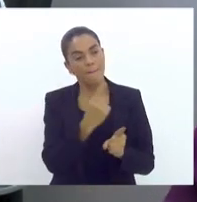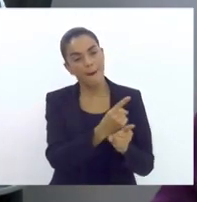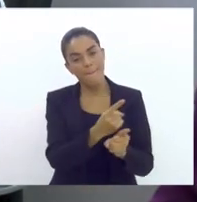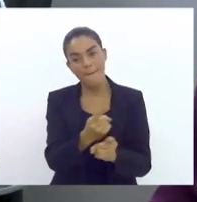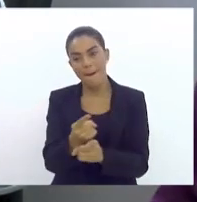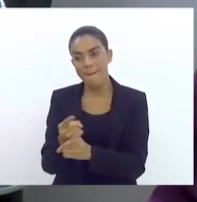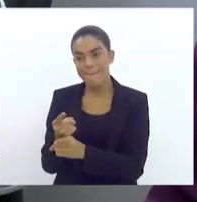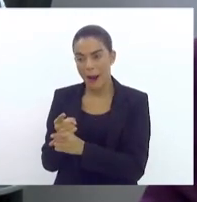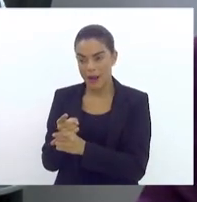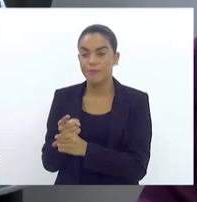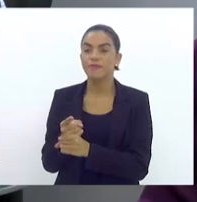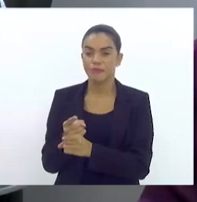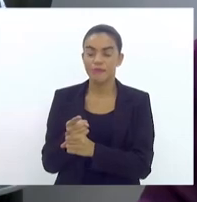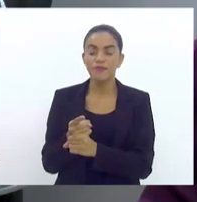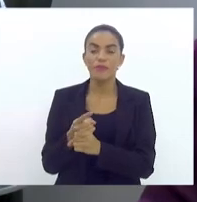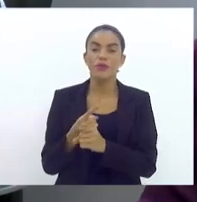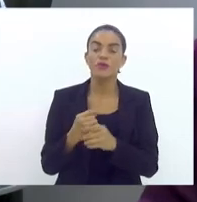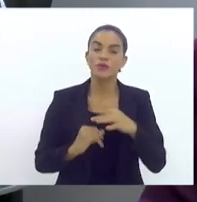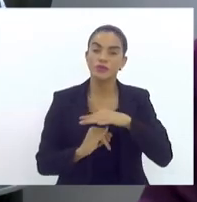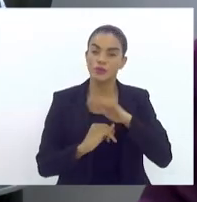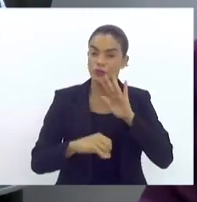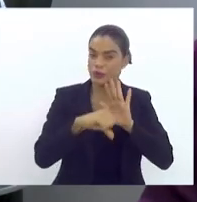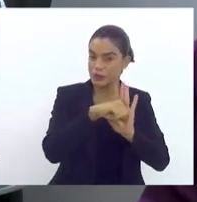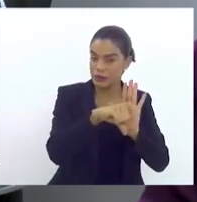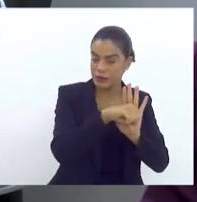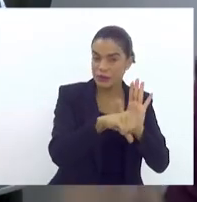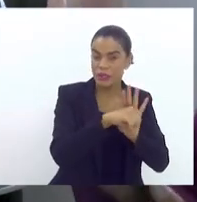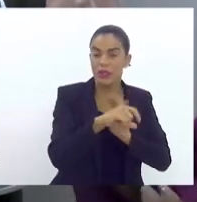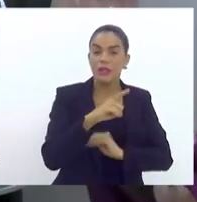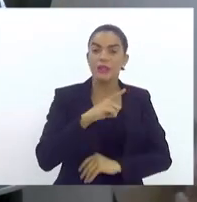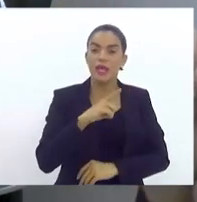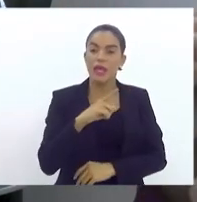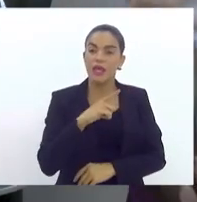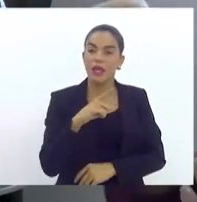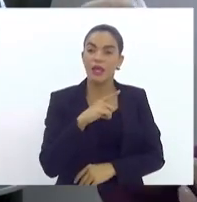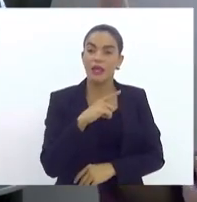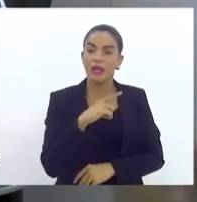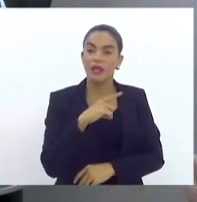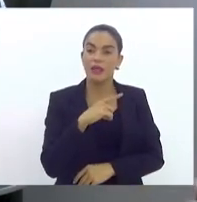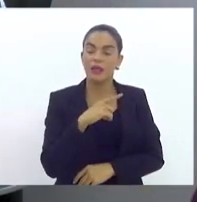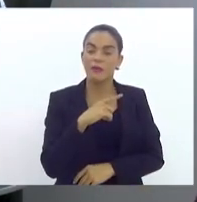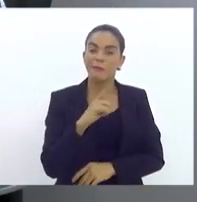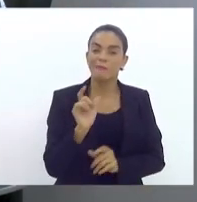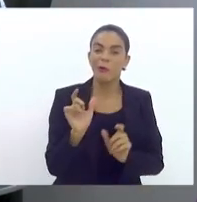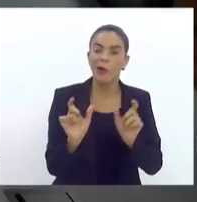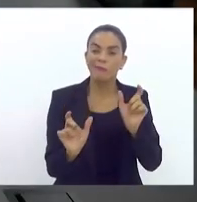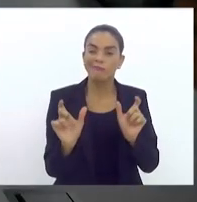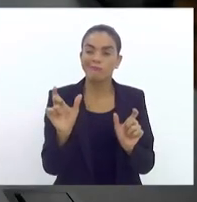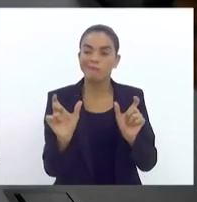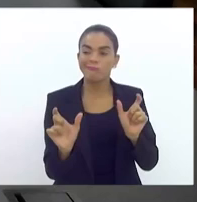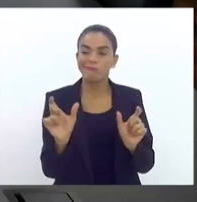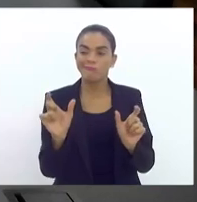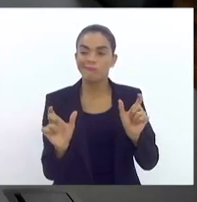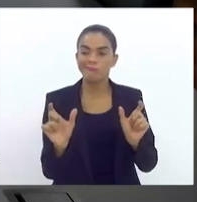na oitiva do Instituto de Criminalística que é um hiato nessa como